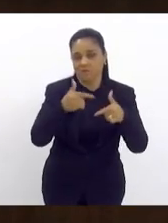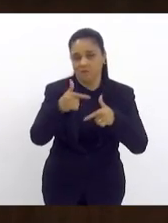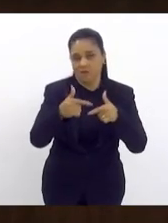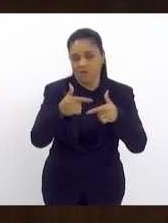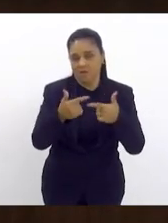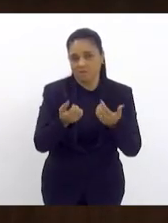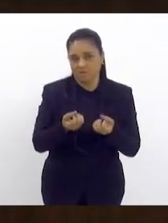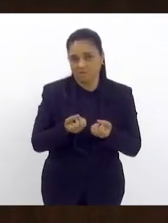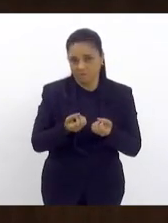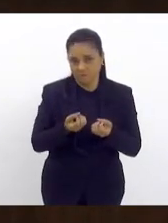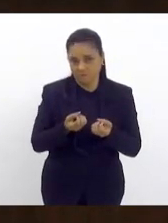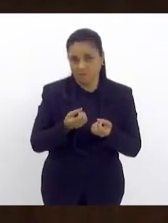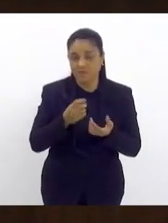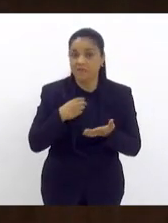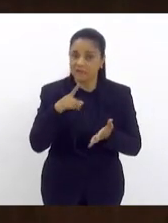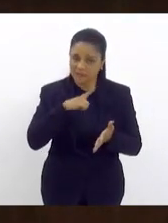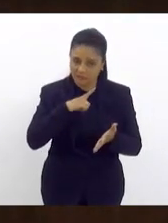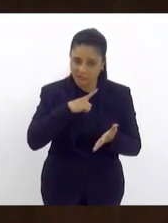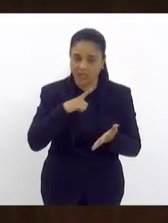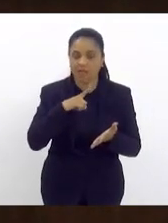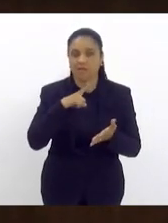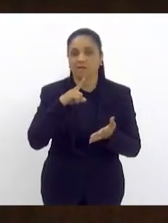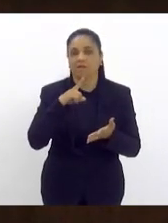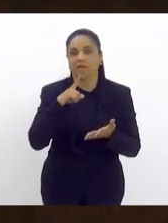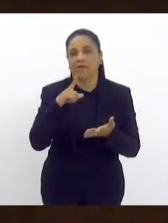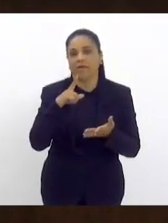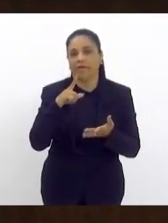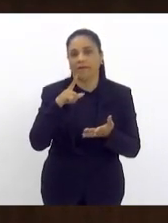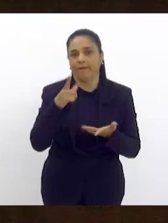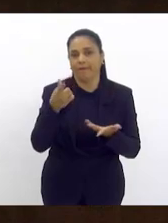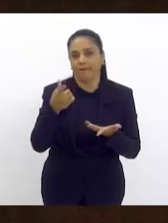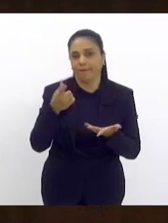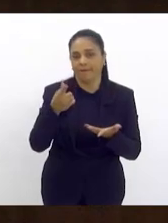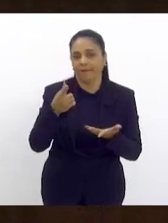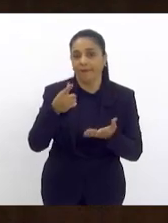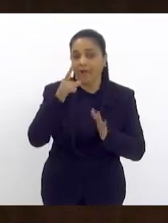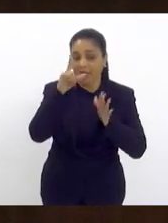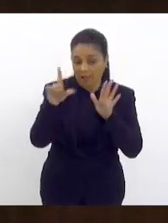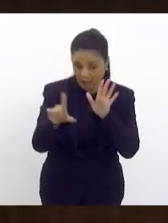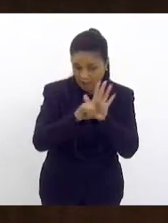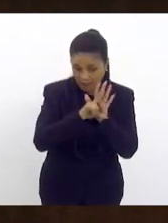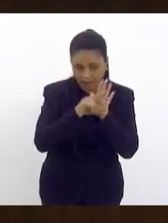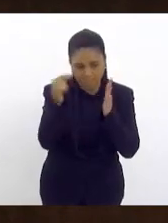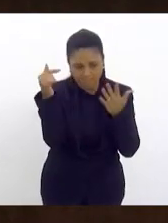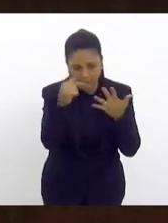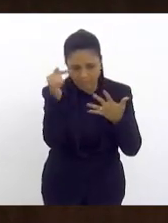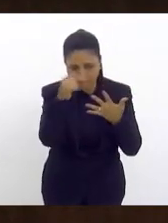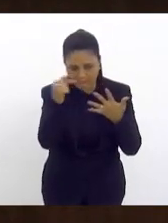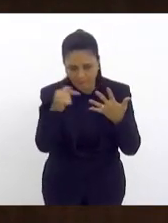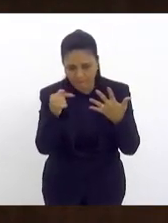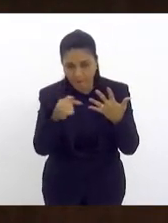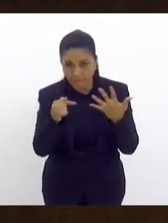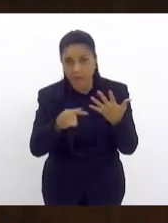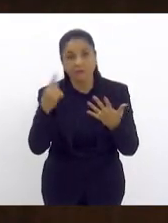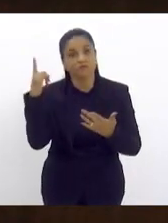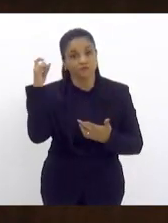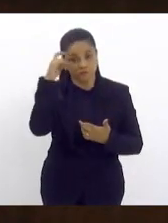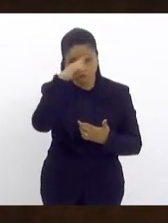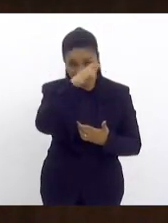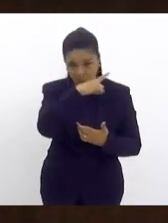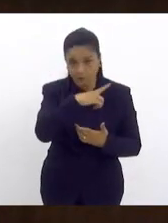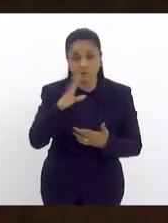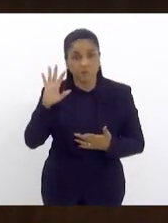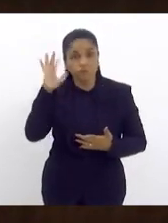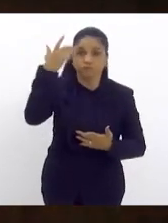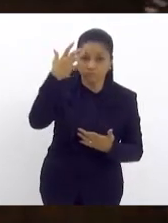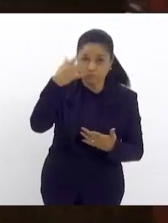penalidade então Foi verificado que os termos desta lei eram de edifício solução E aí veio a